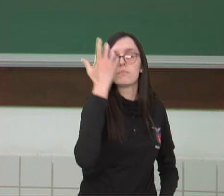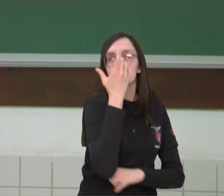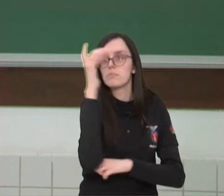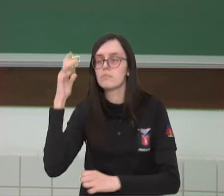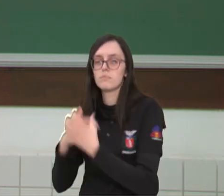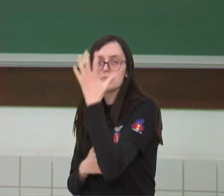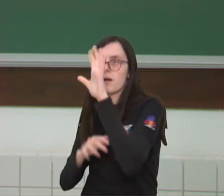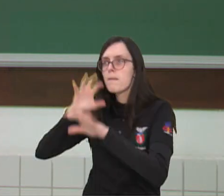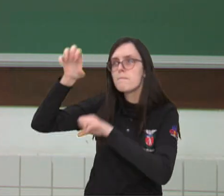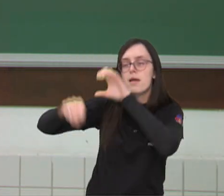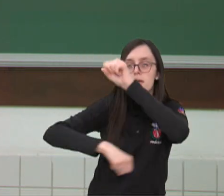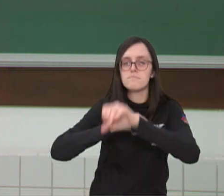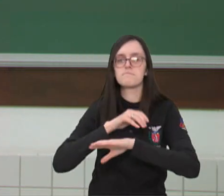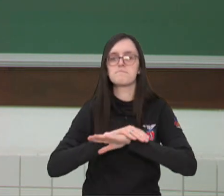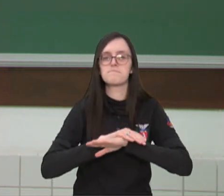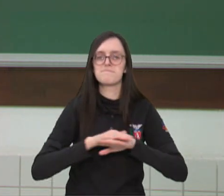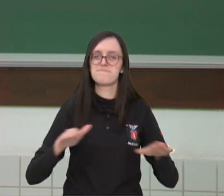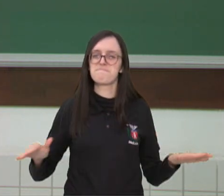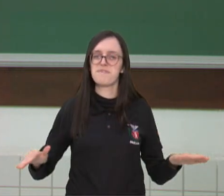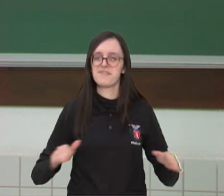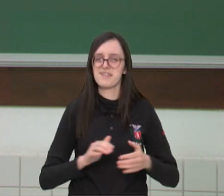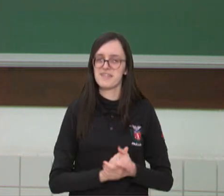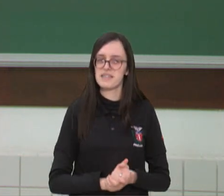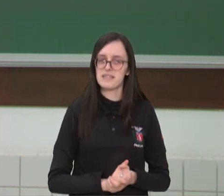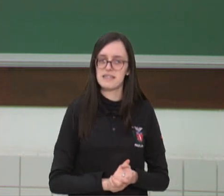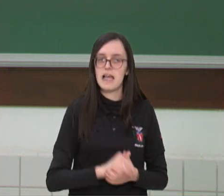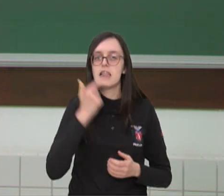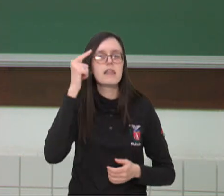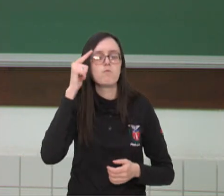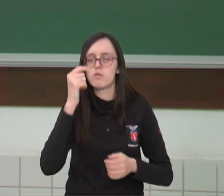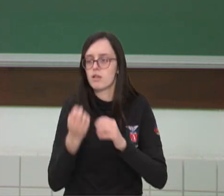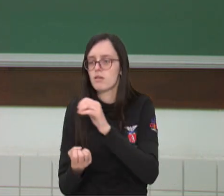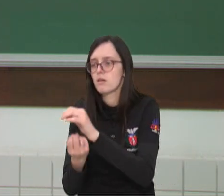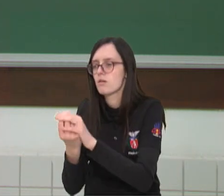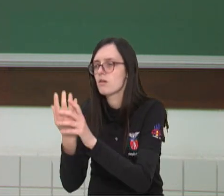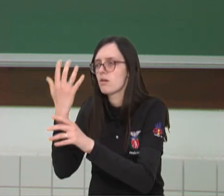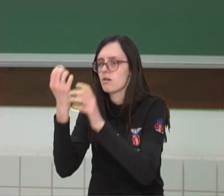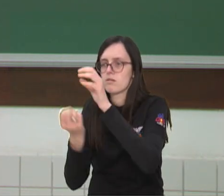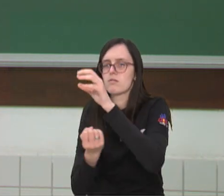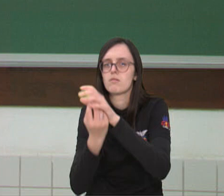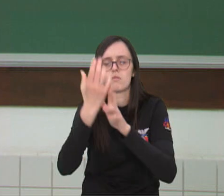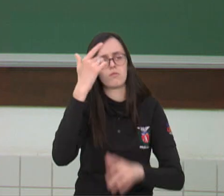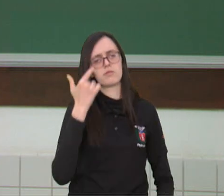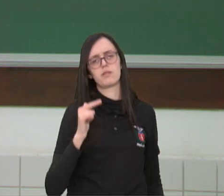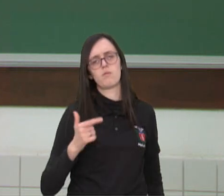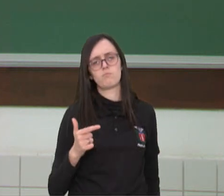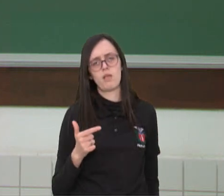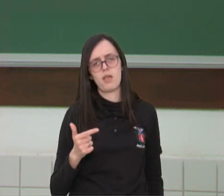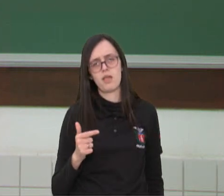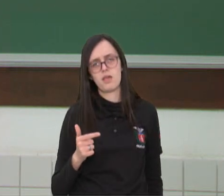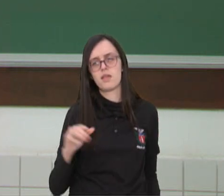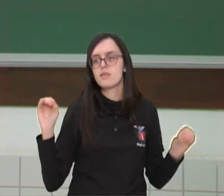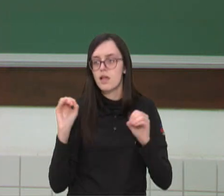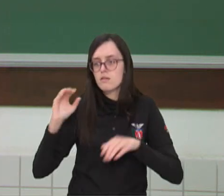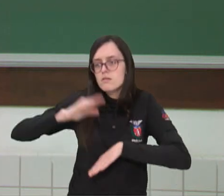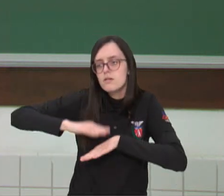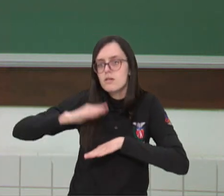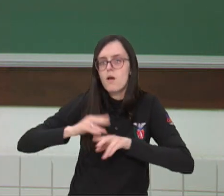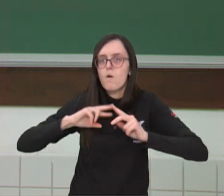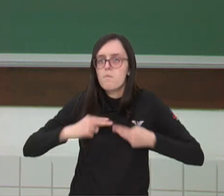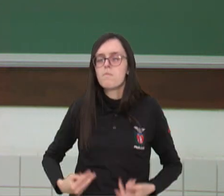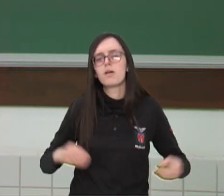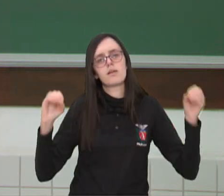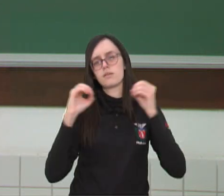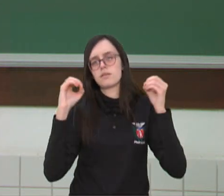extrai o que tem e pronto. Não há um cultivo disso na Amazônia, um cultivo feito por mãos humanas.